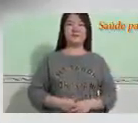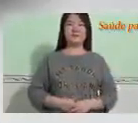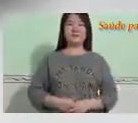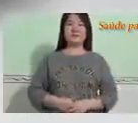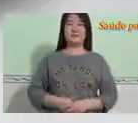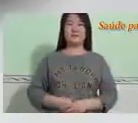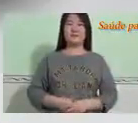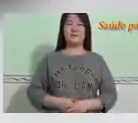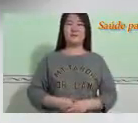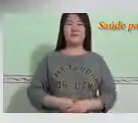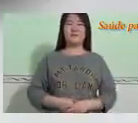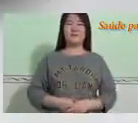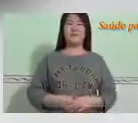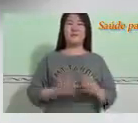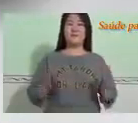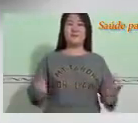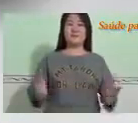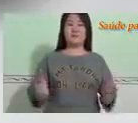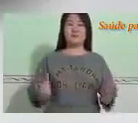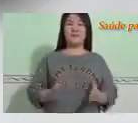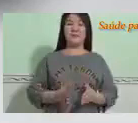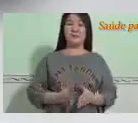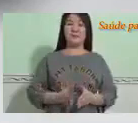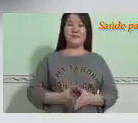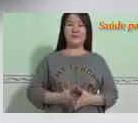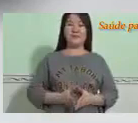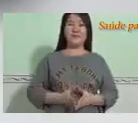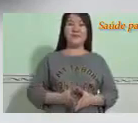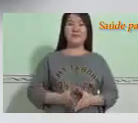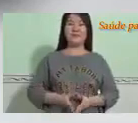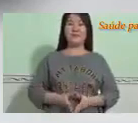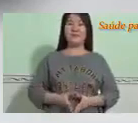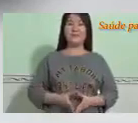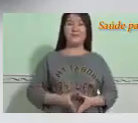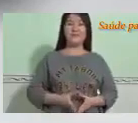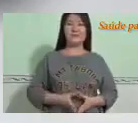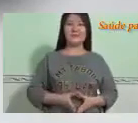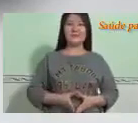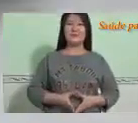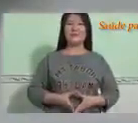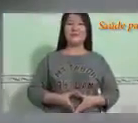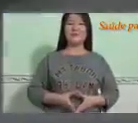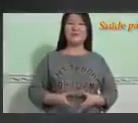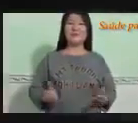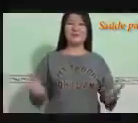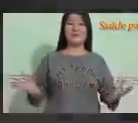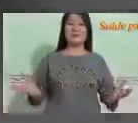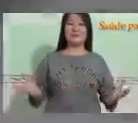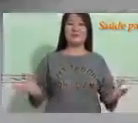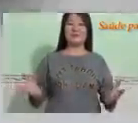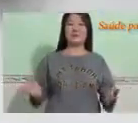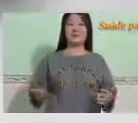A eficácia da técnica varia de pessoa para pessoa, uma vez que depende da cor da pele e do pelo, e por isso podem